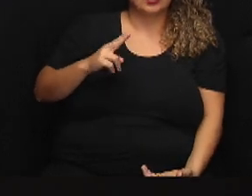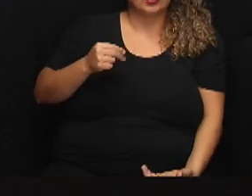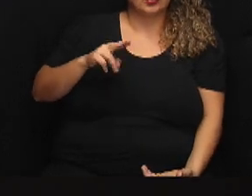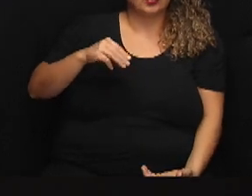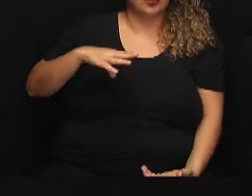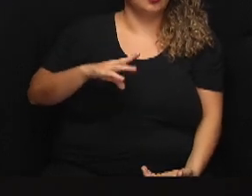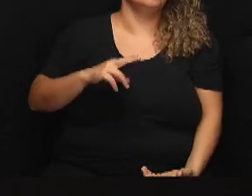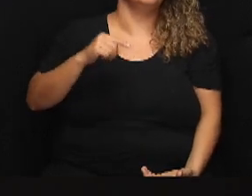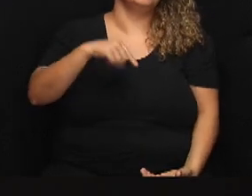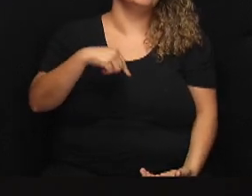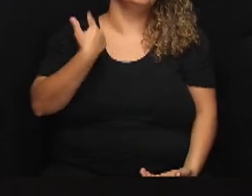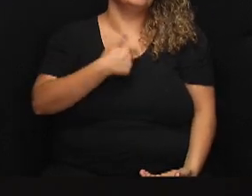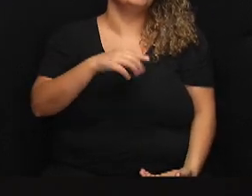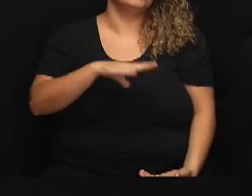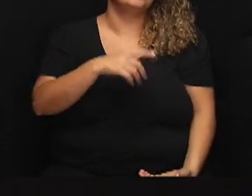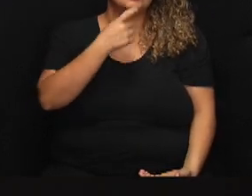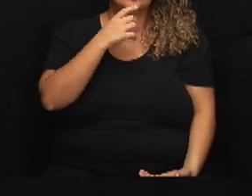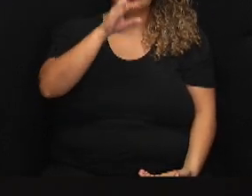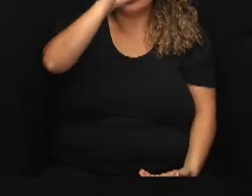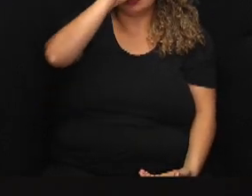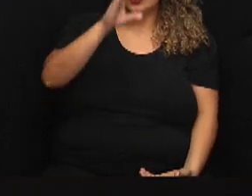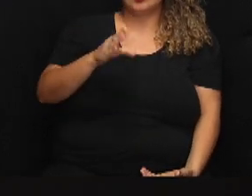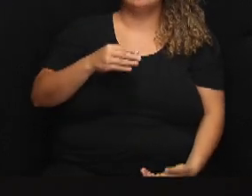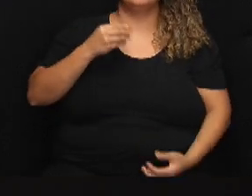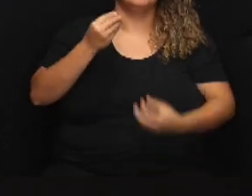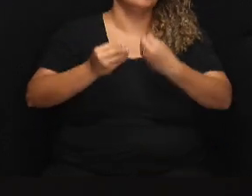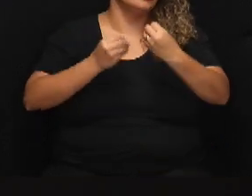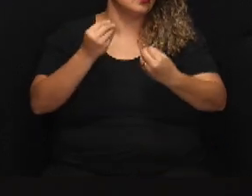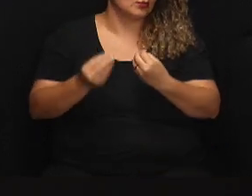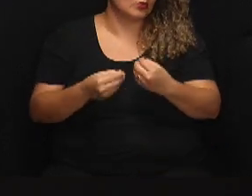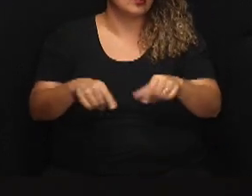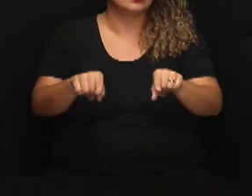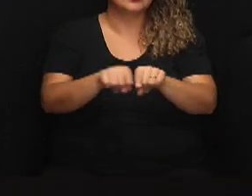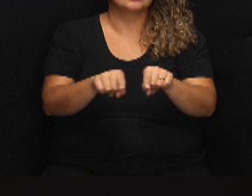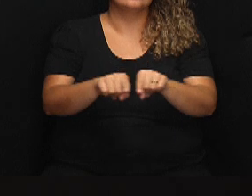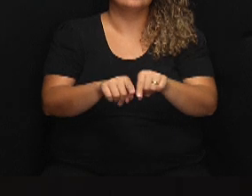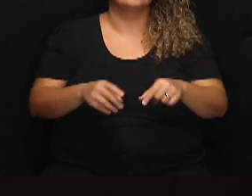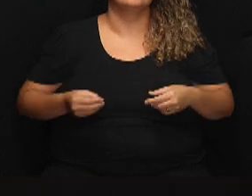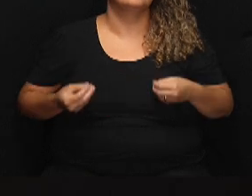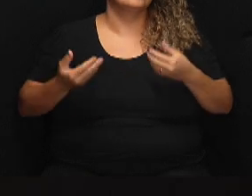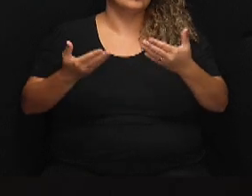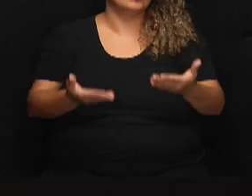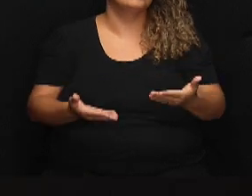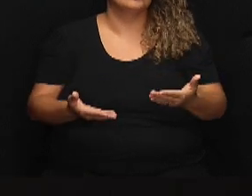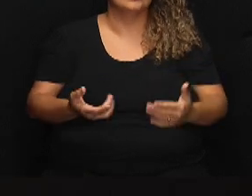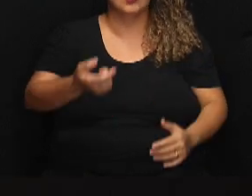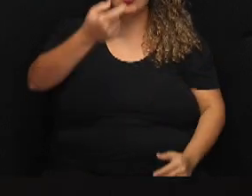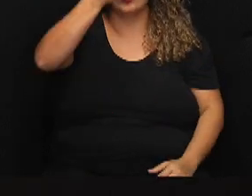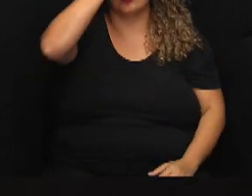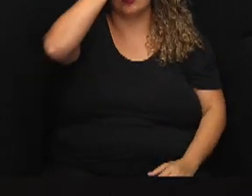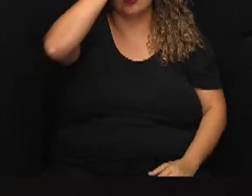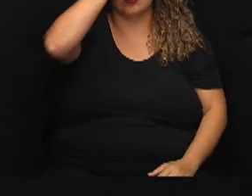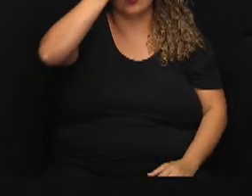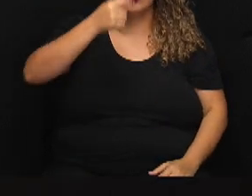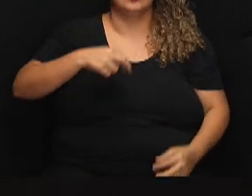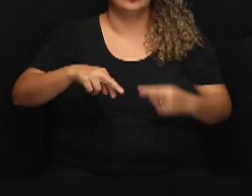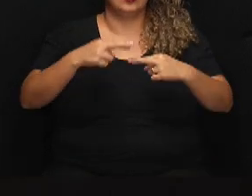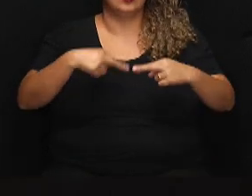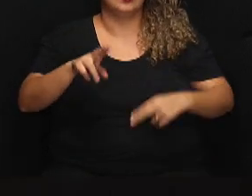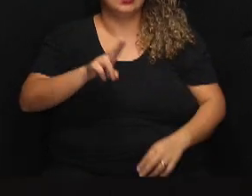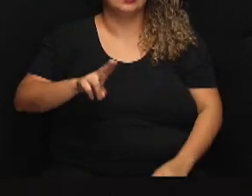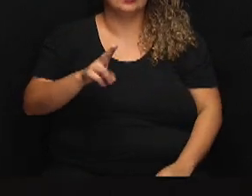nosso município, e principalmente como que a gente pode também trazer uma conscientização sobre essa